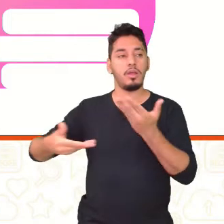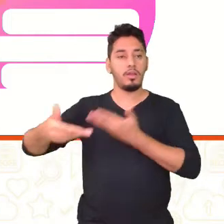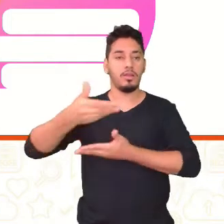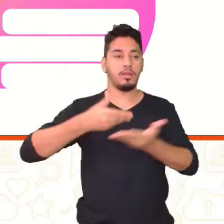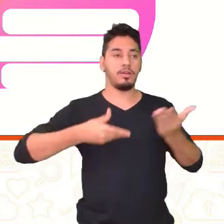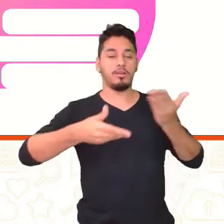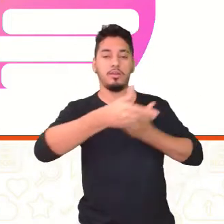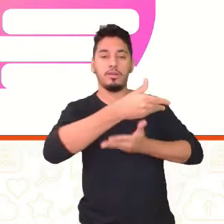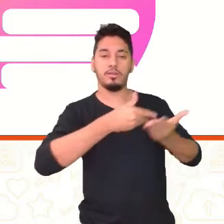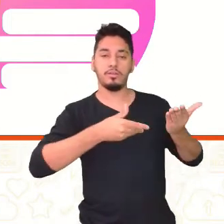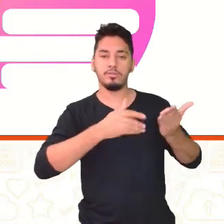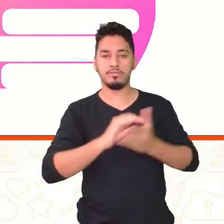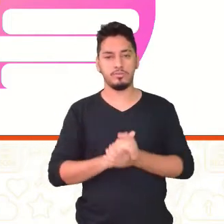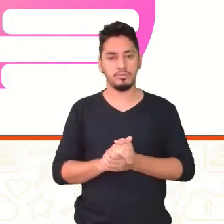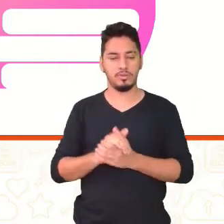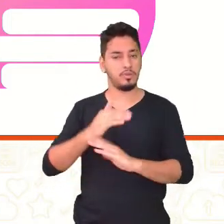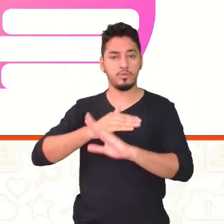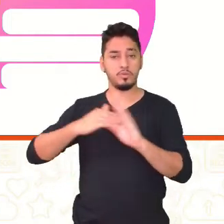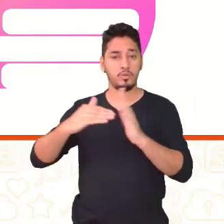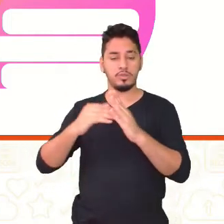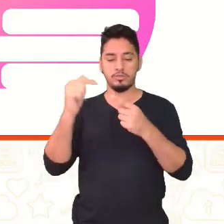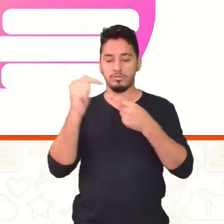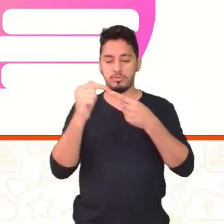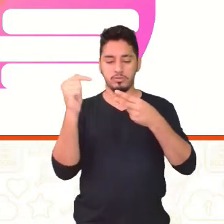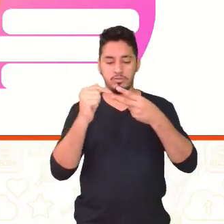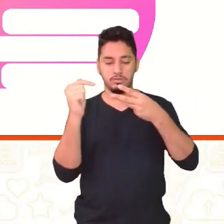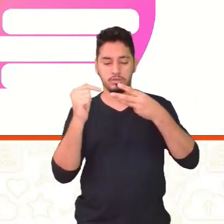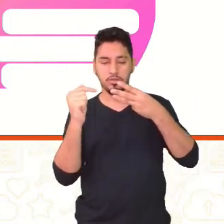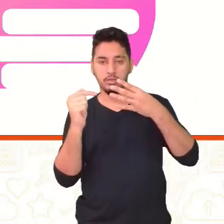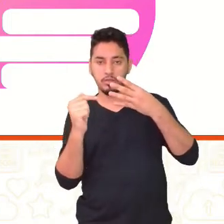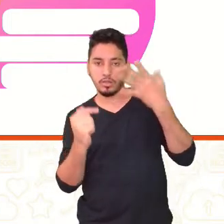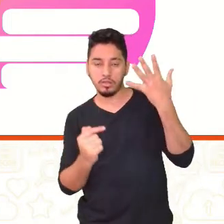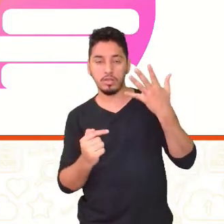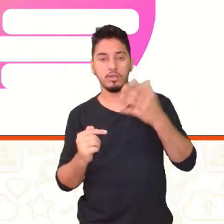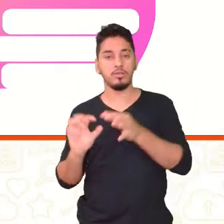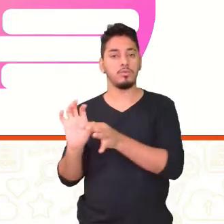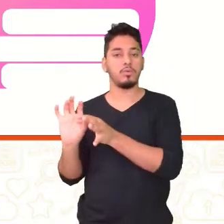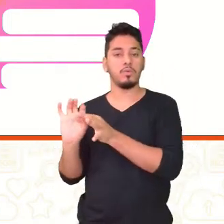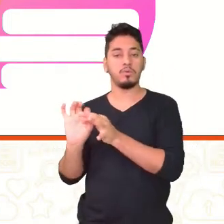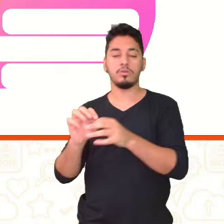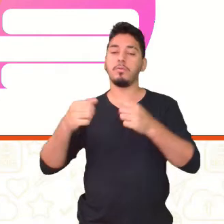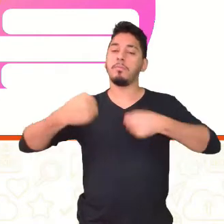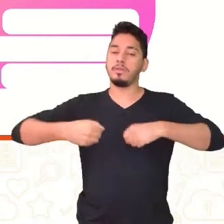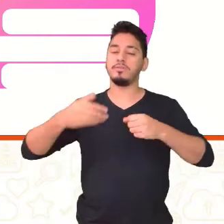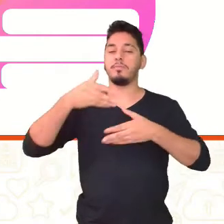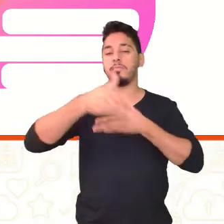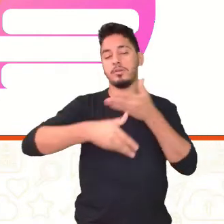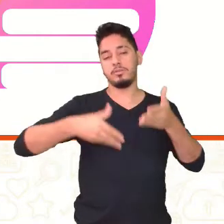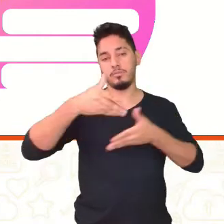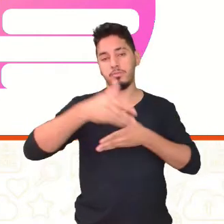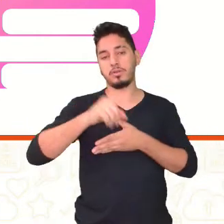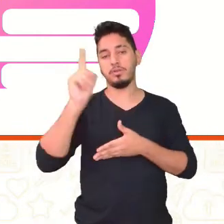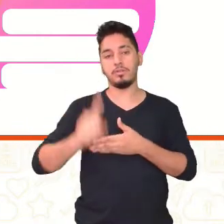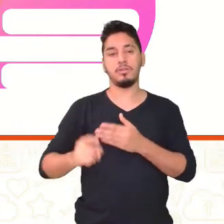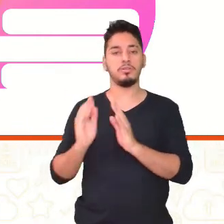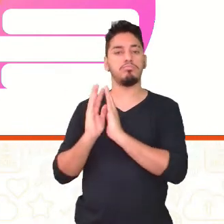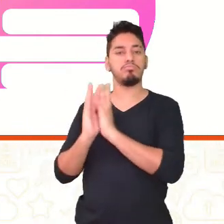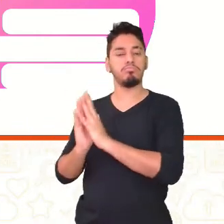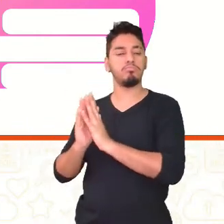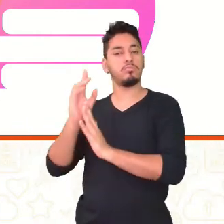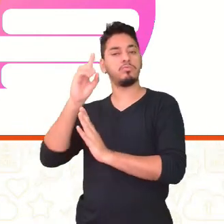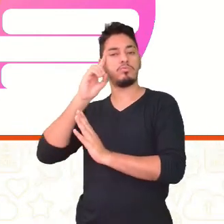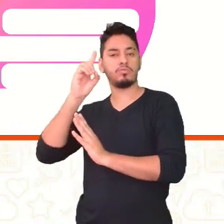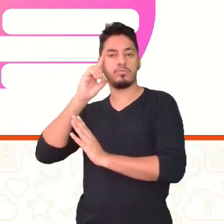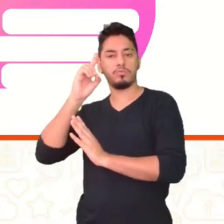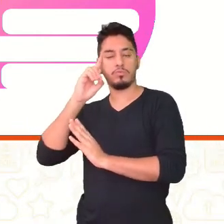suas coisas. Então, todos esses aspectos do contexto, contextuais, precisam fazer parte, né, dessa dinâmica diária,